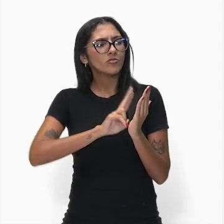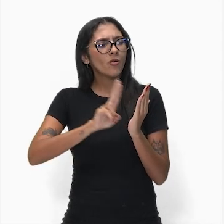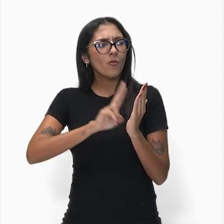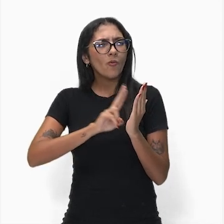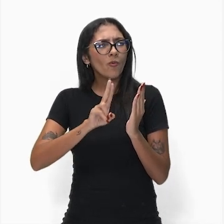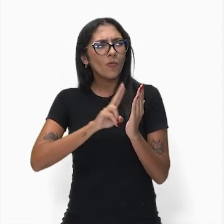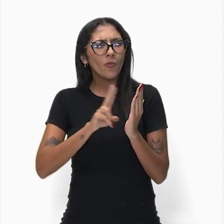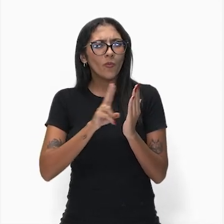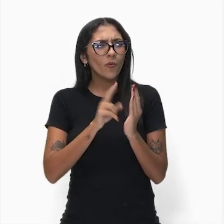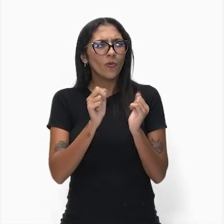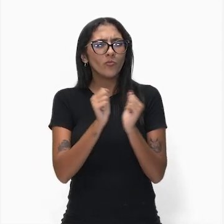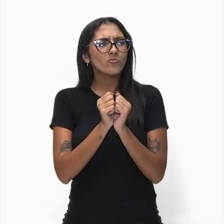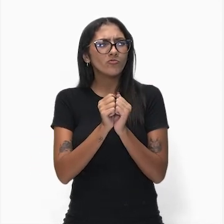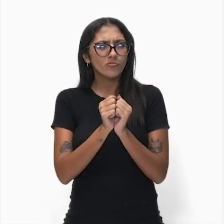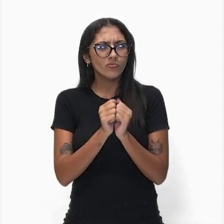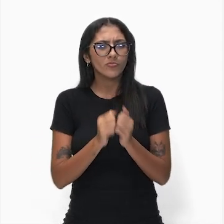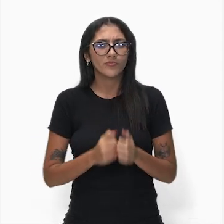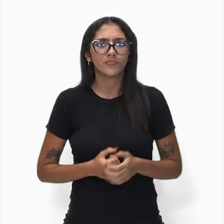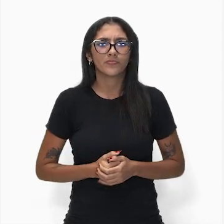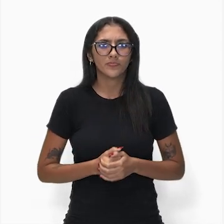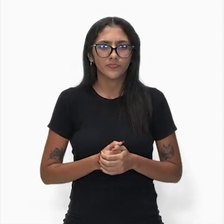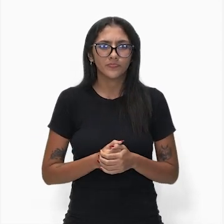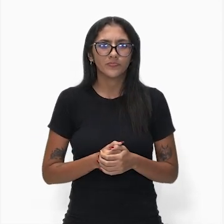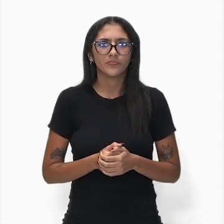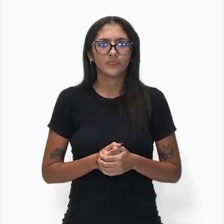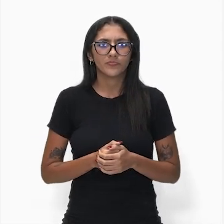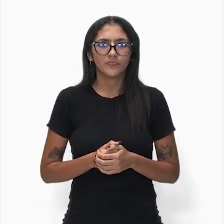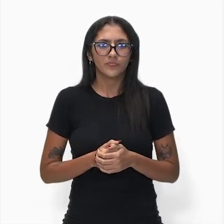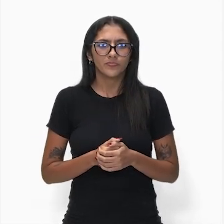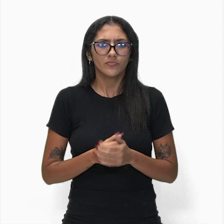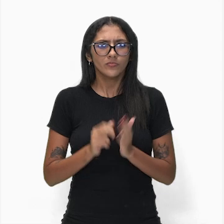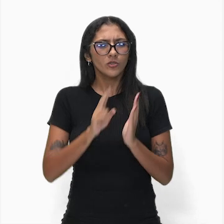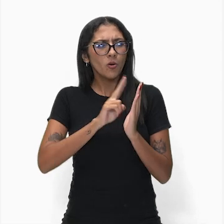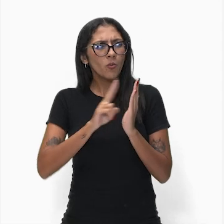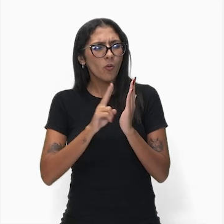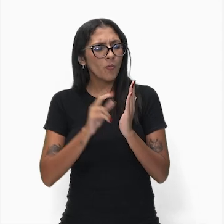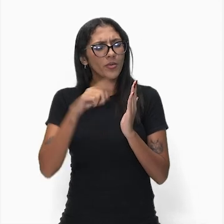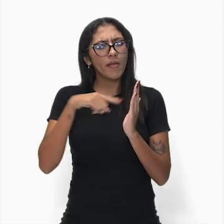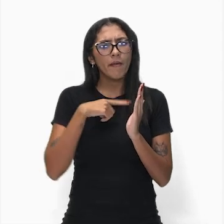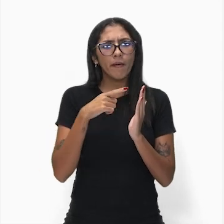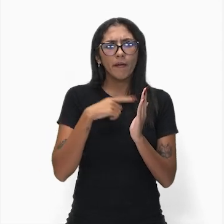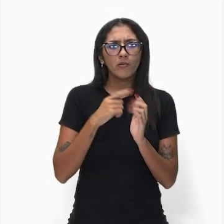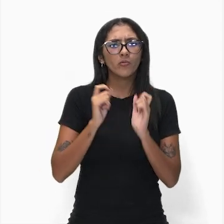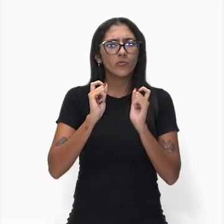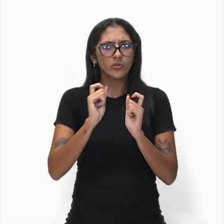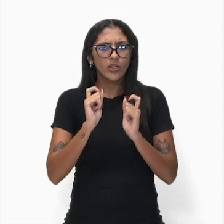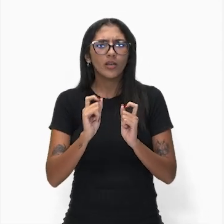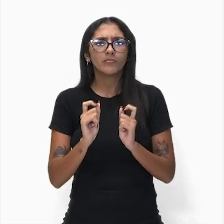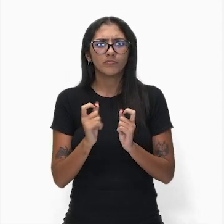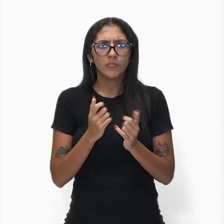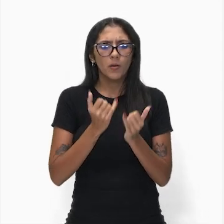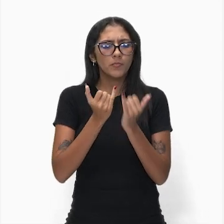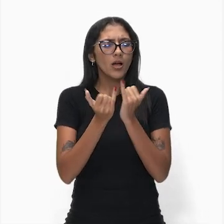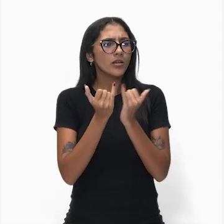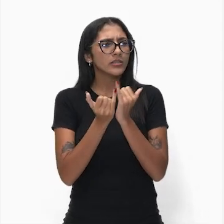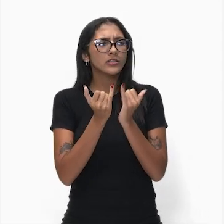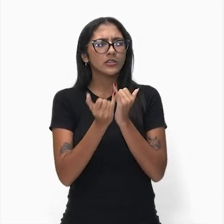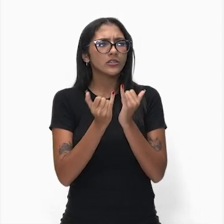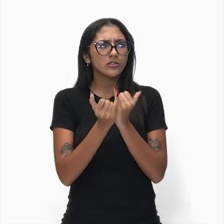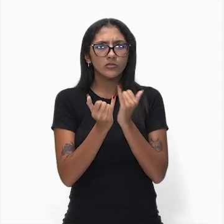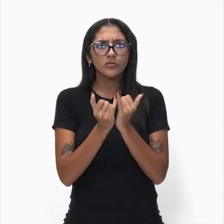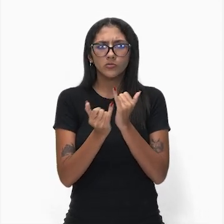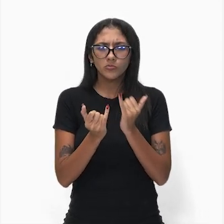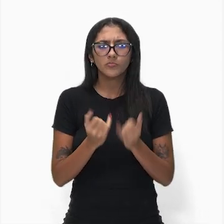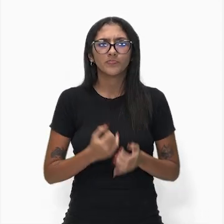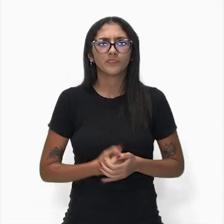Vicente num papel sério, eclesiástico, em que eles tratavam mutuamente por nós, em que